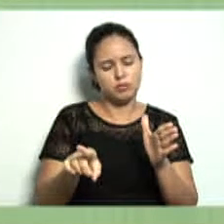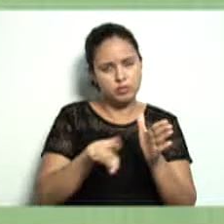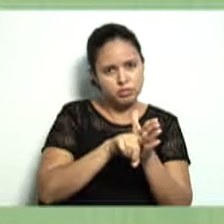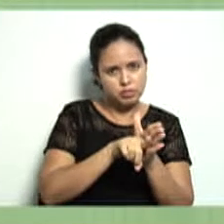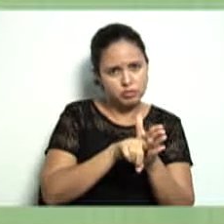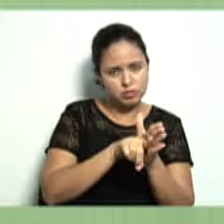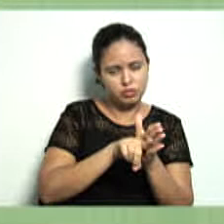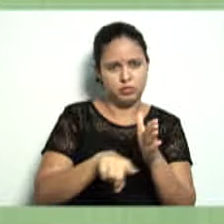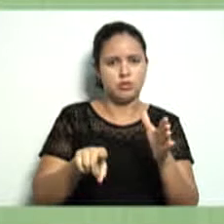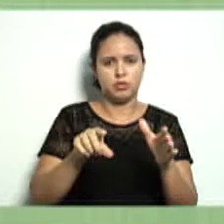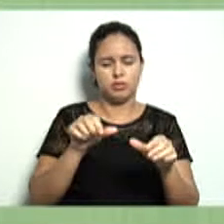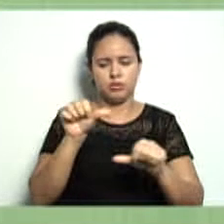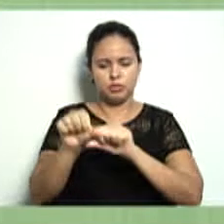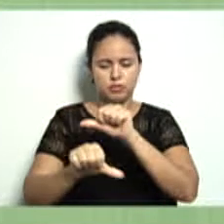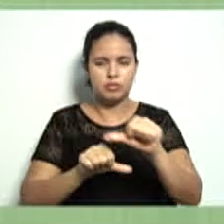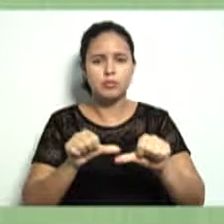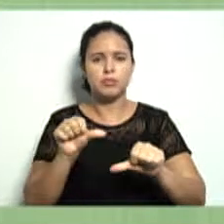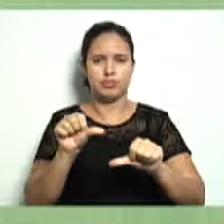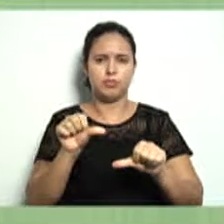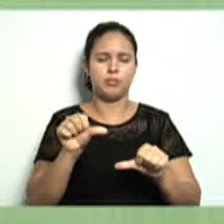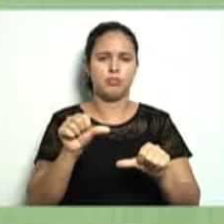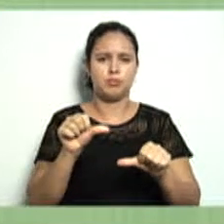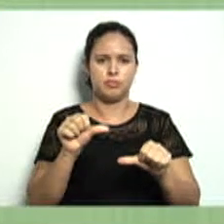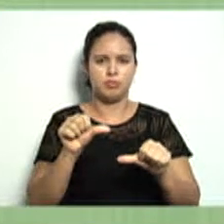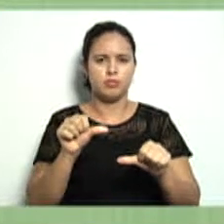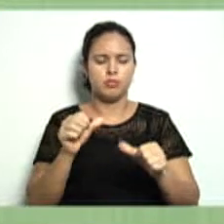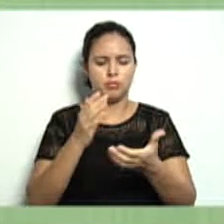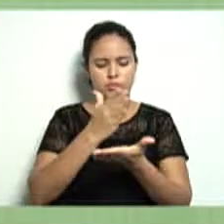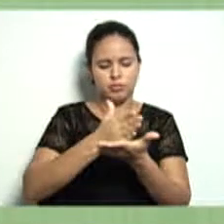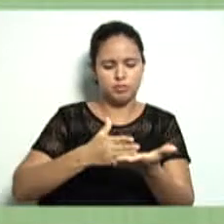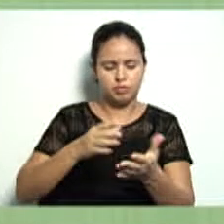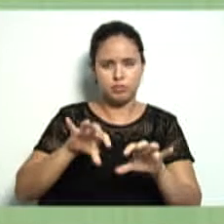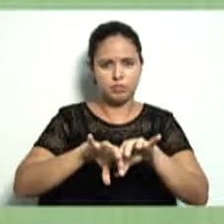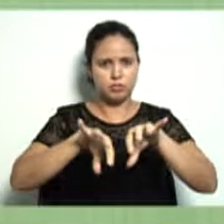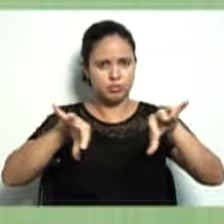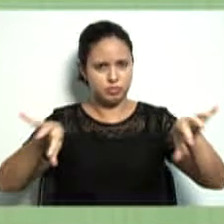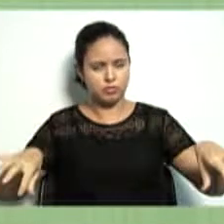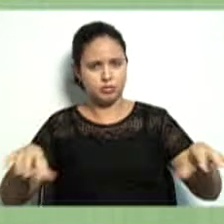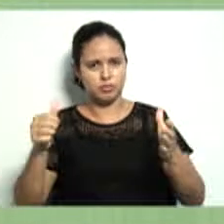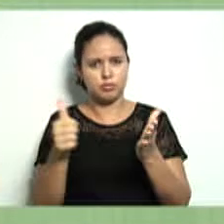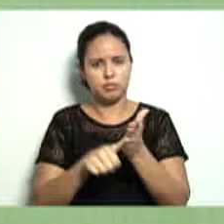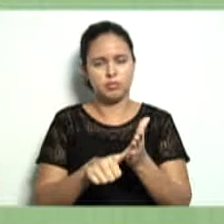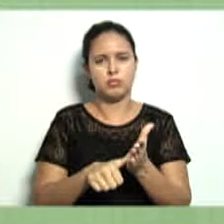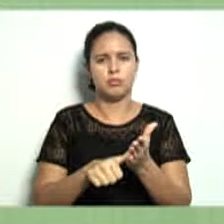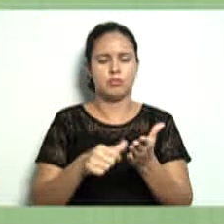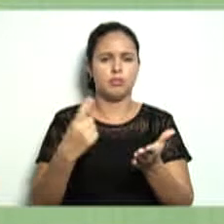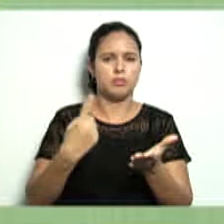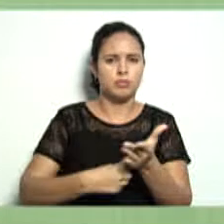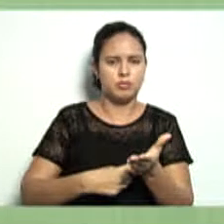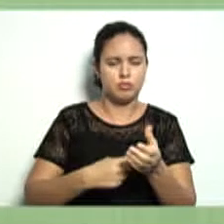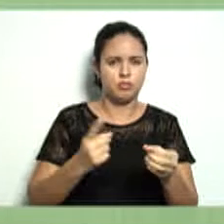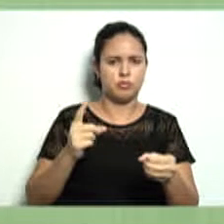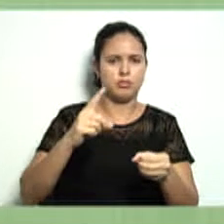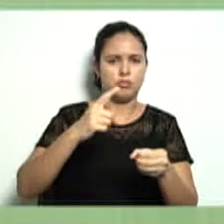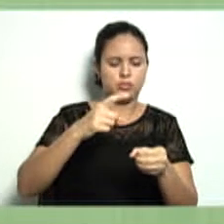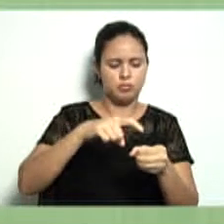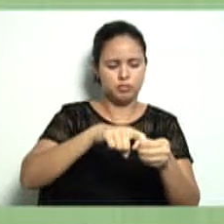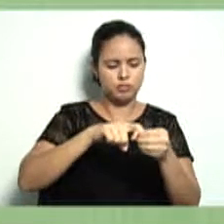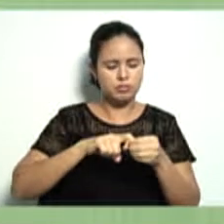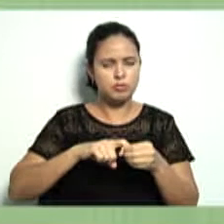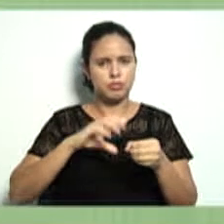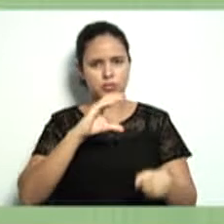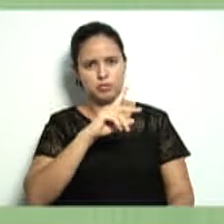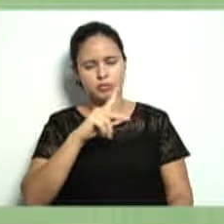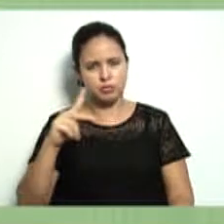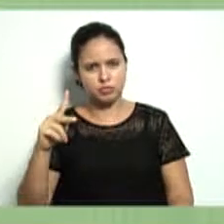repassadas proporcionalmente aos associados, aos cooperados. Então, quando eu tenho um fundo